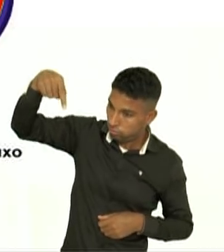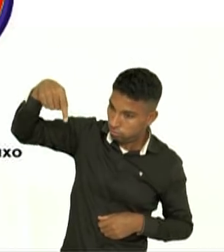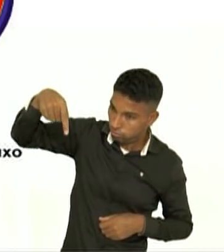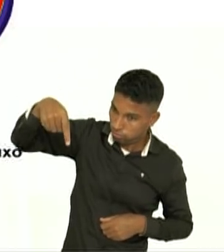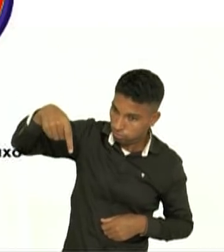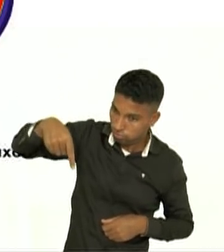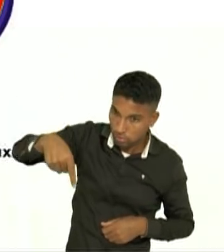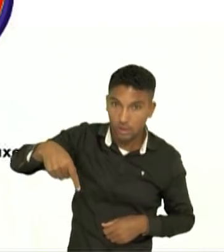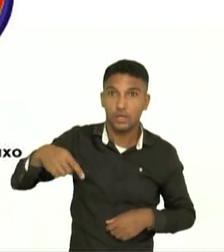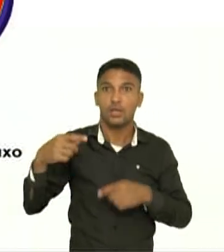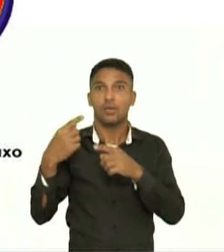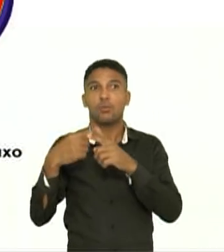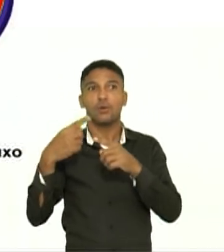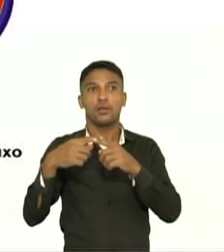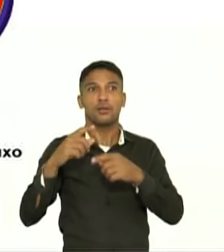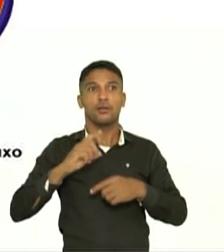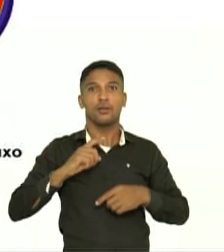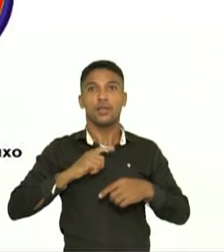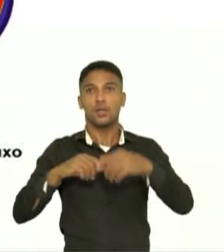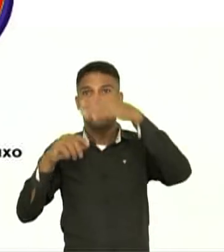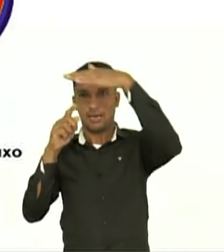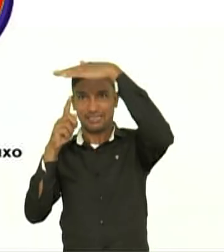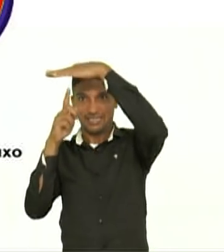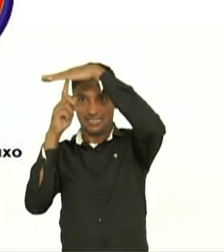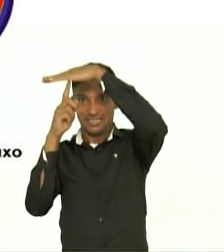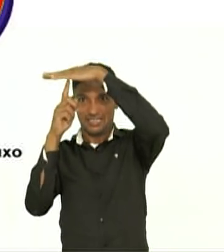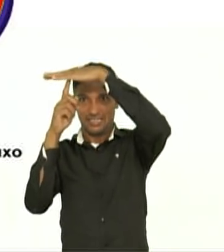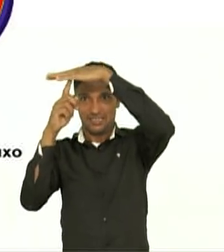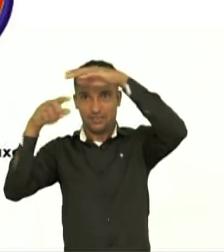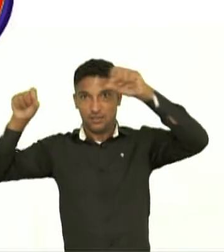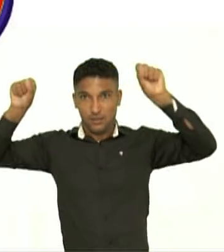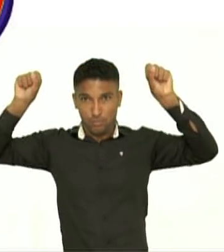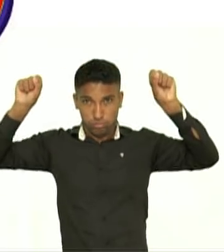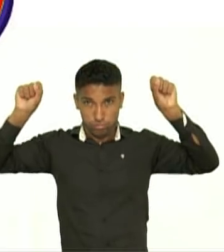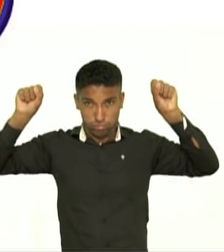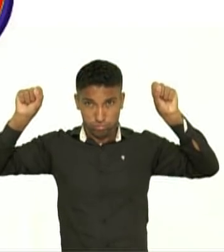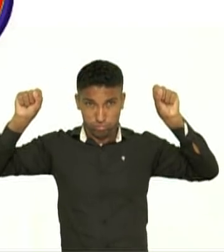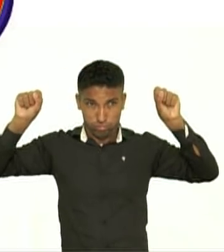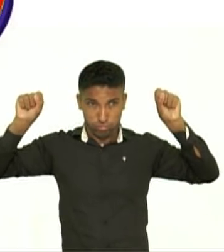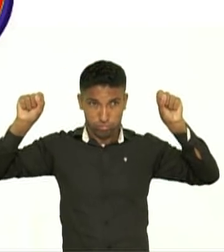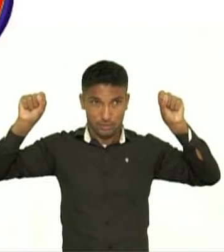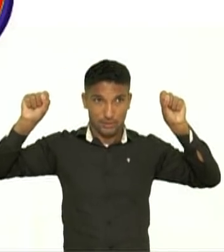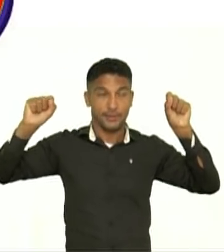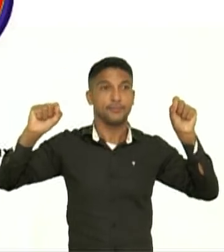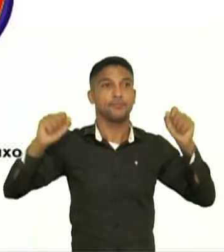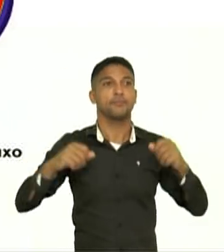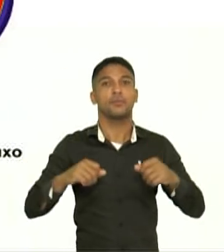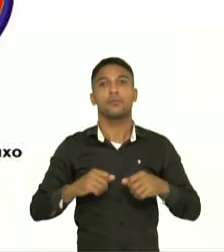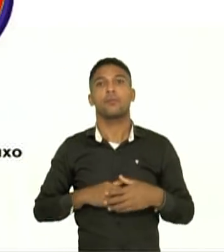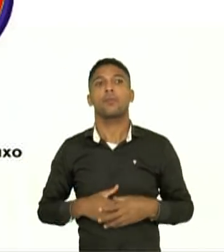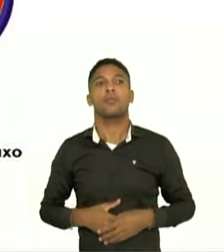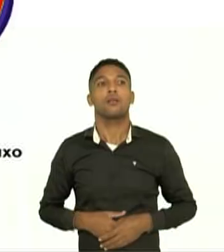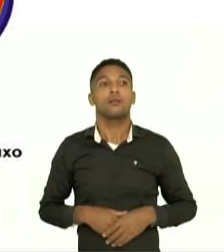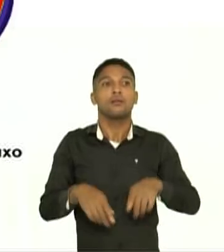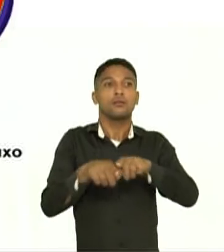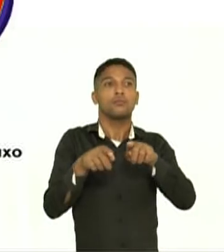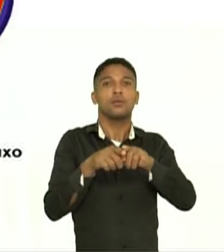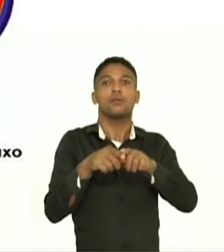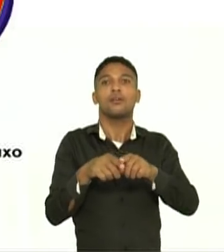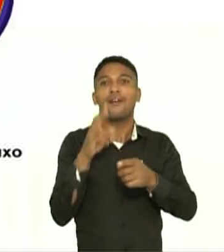pelo paraquedas, certo? No caso, essa força é apontada para cima, né? A força elástica, como você pode perceber aqui, que você